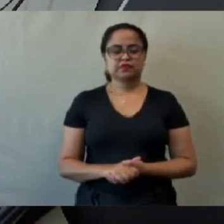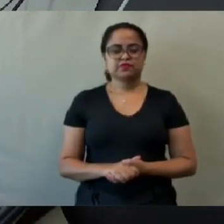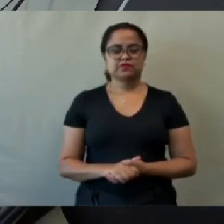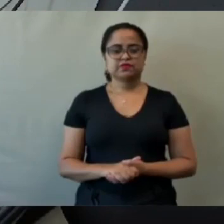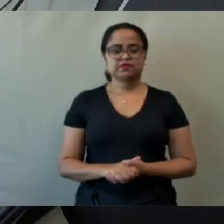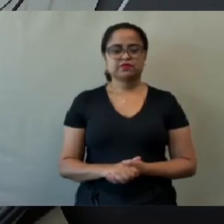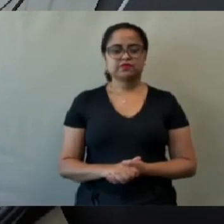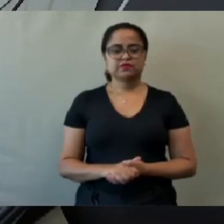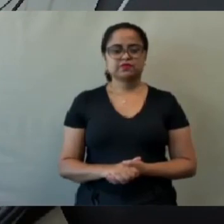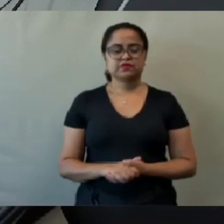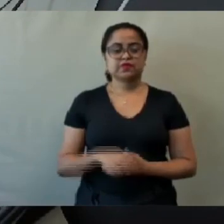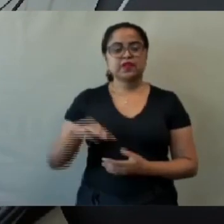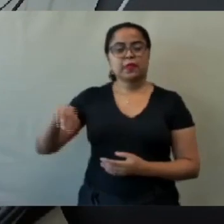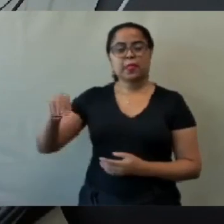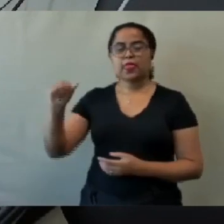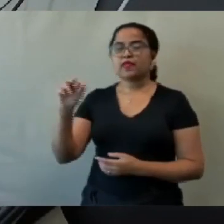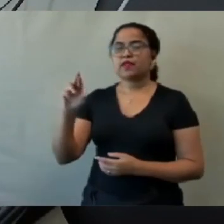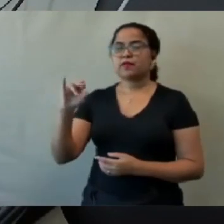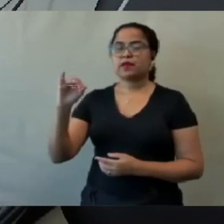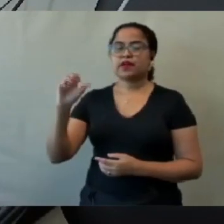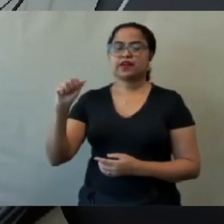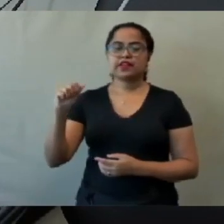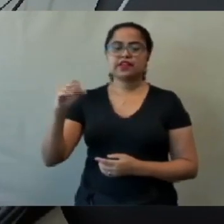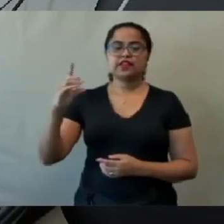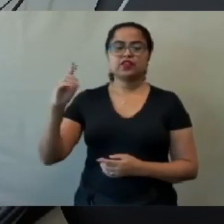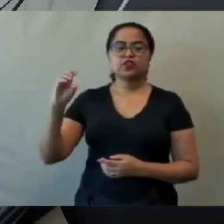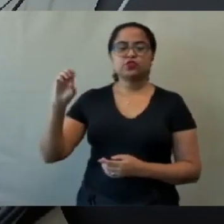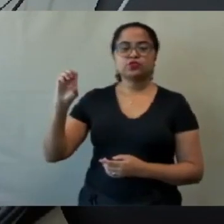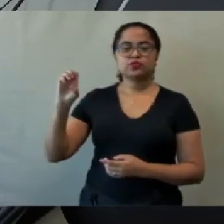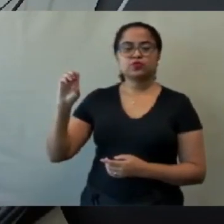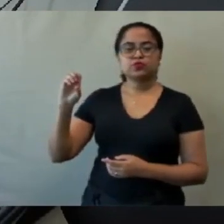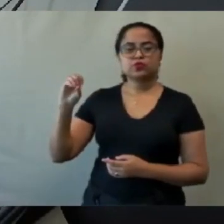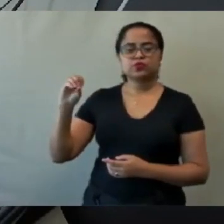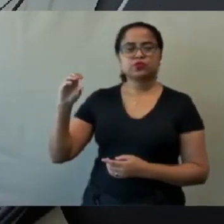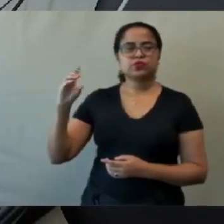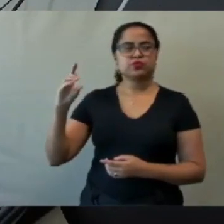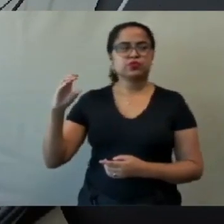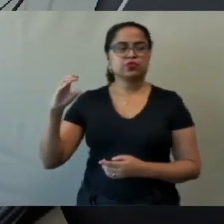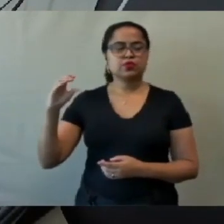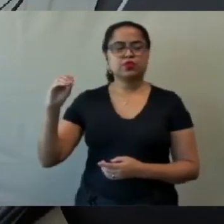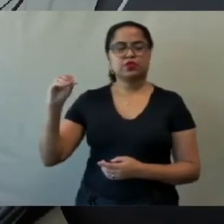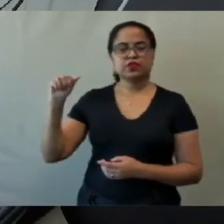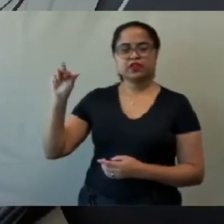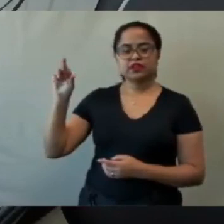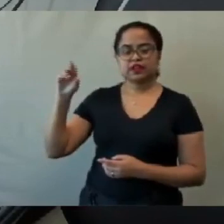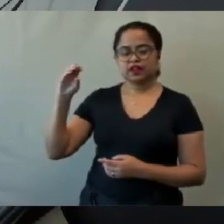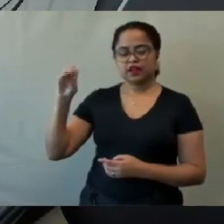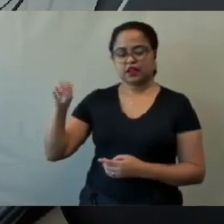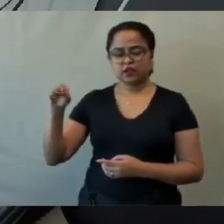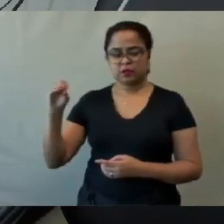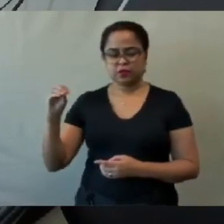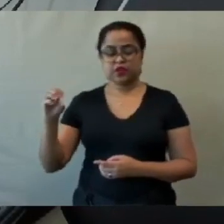A Maria do Carmo Pereira, da direção do Sindrede BH. É isso mesmo?